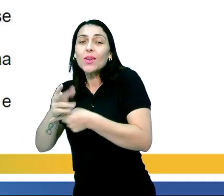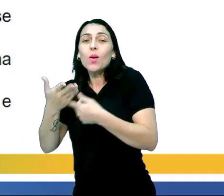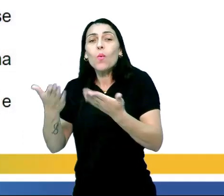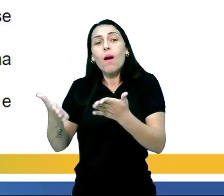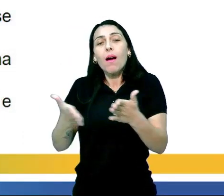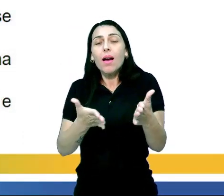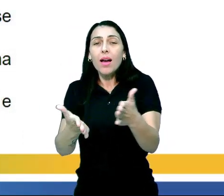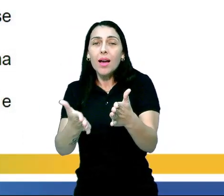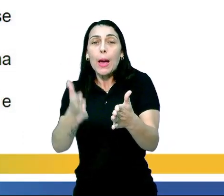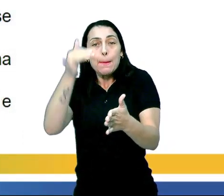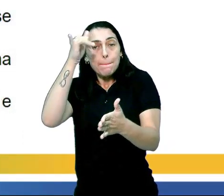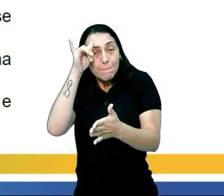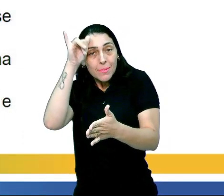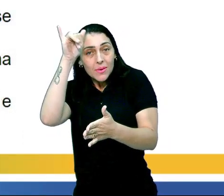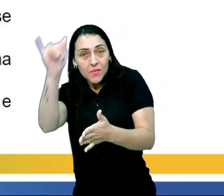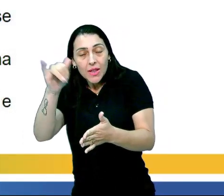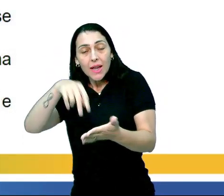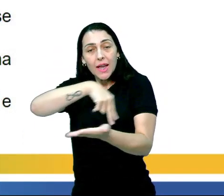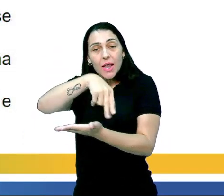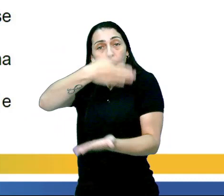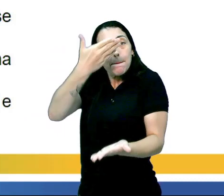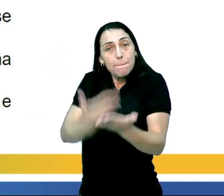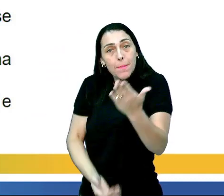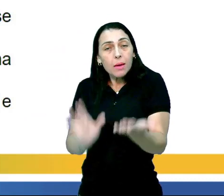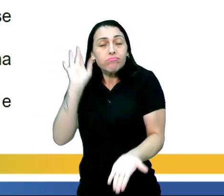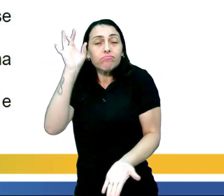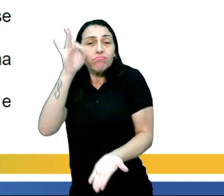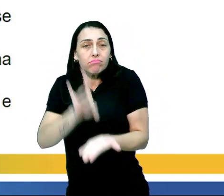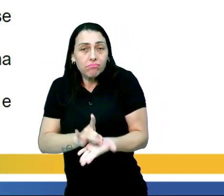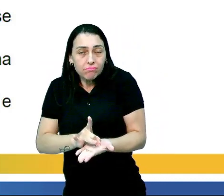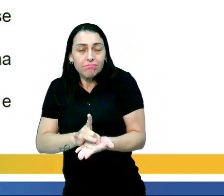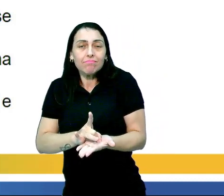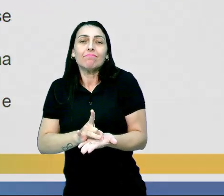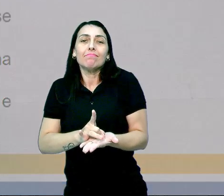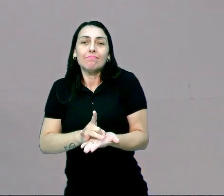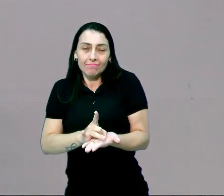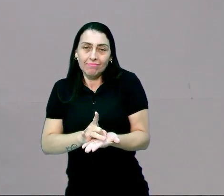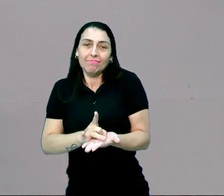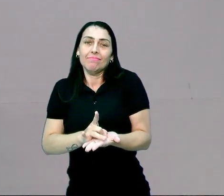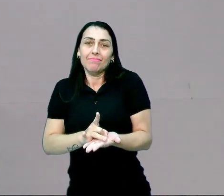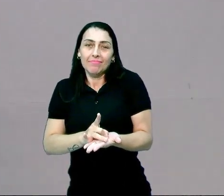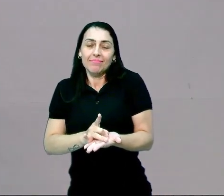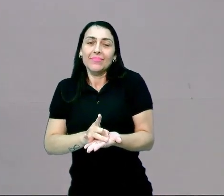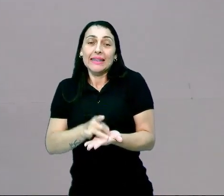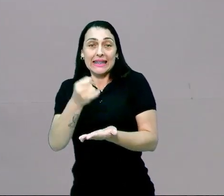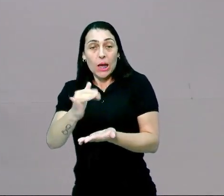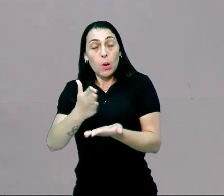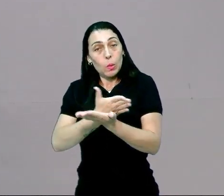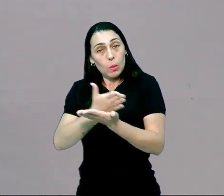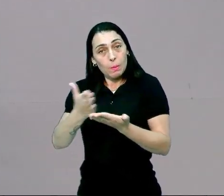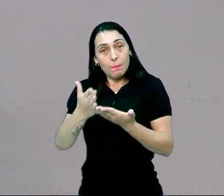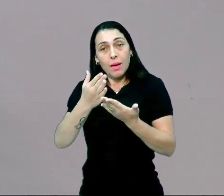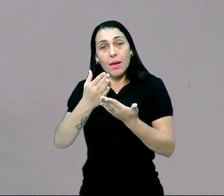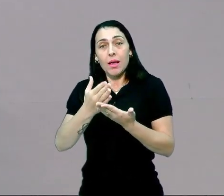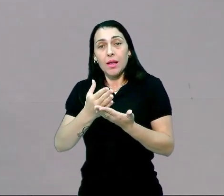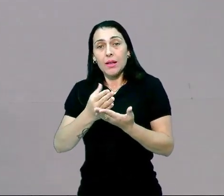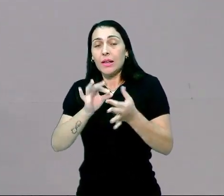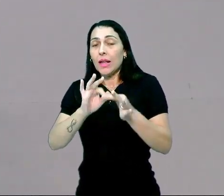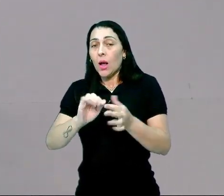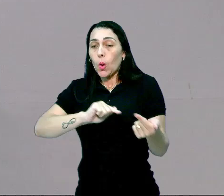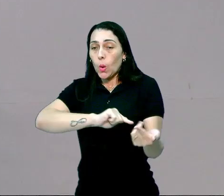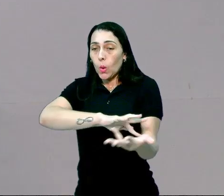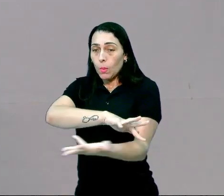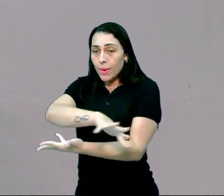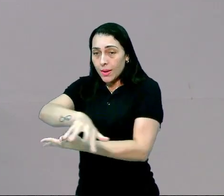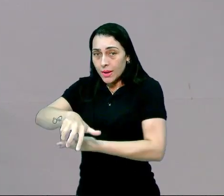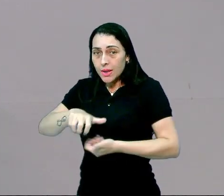direcionamento? Para evitar que a dança perca sua autenticidade e originalidade. Se eu começo a deixar que a